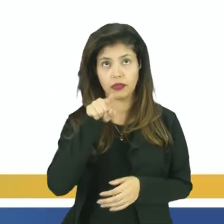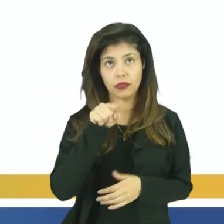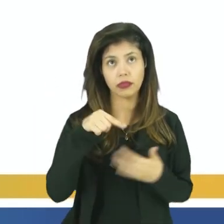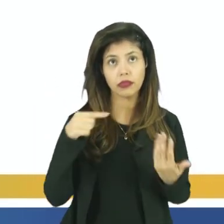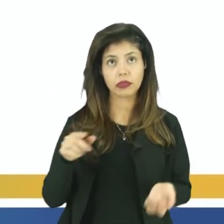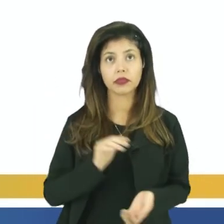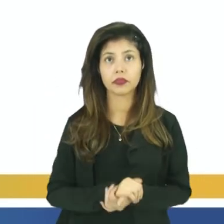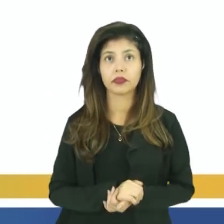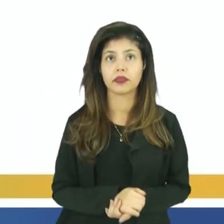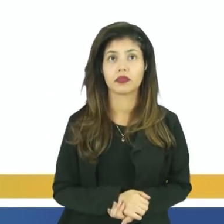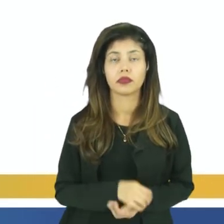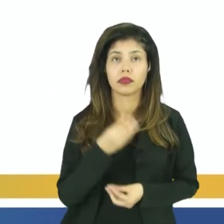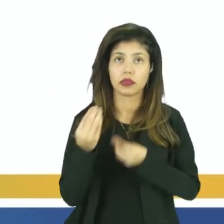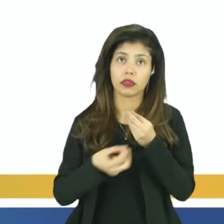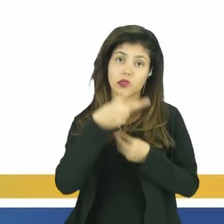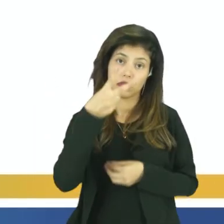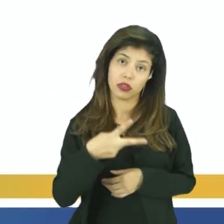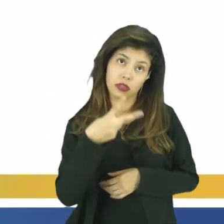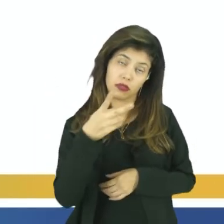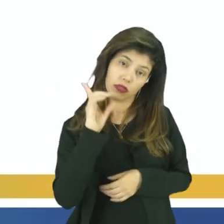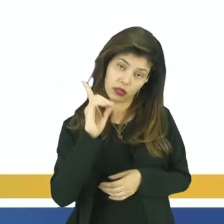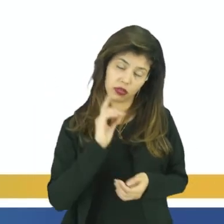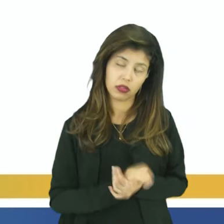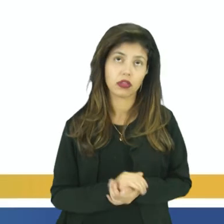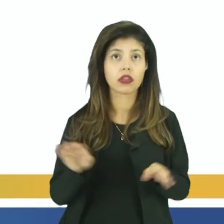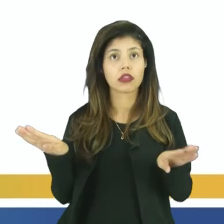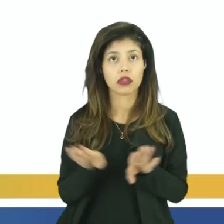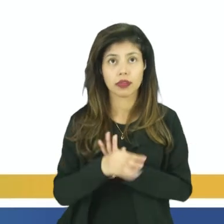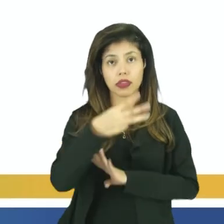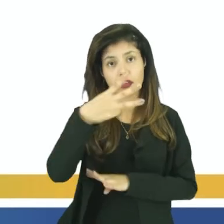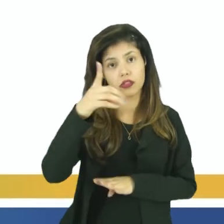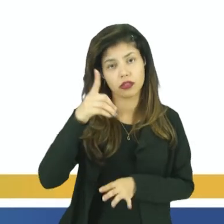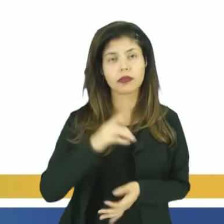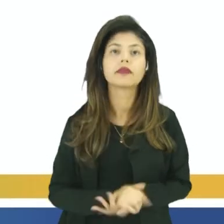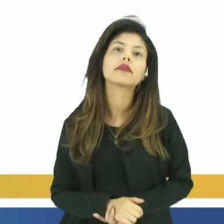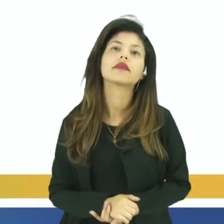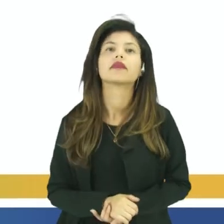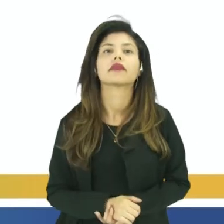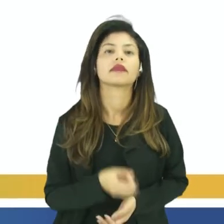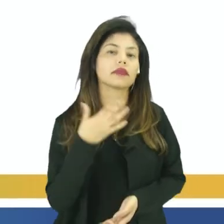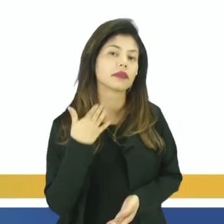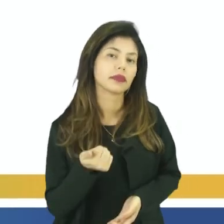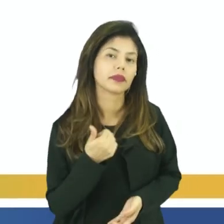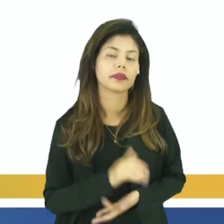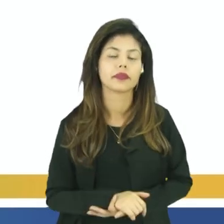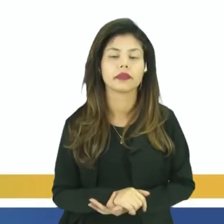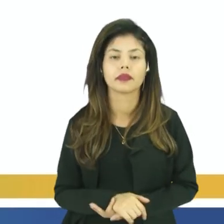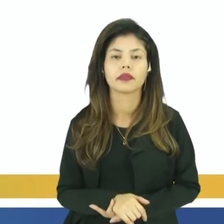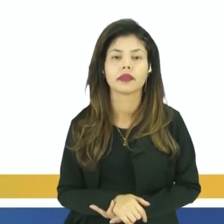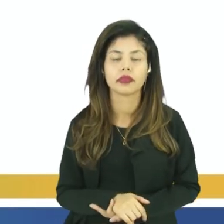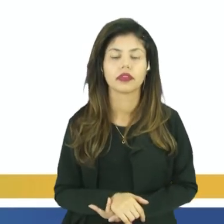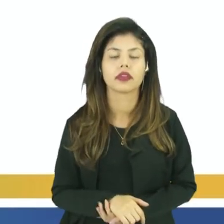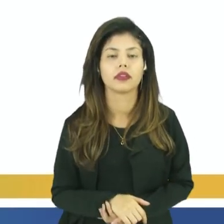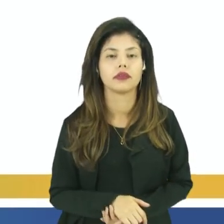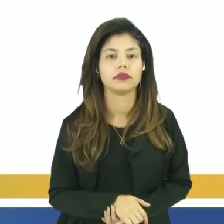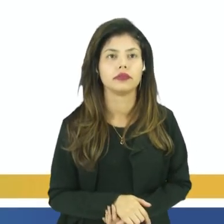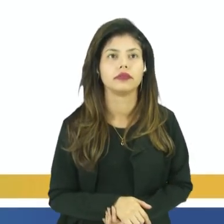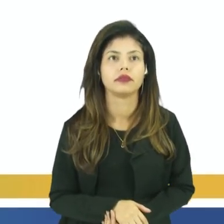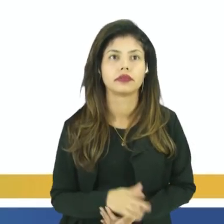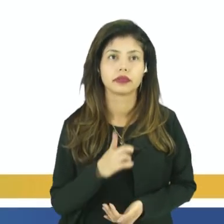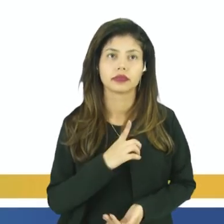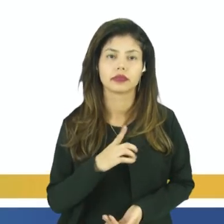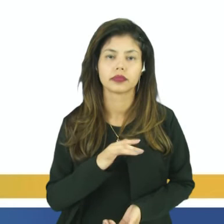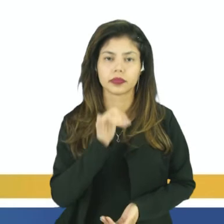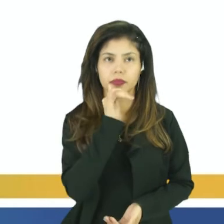gráfico, tanto em 2D quanto em 3D. Tudo certinho? E aí nós já temos